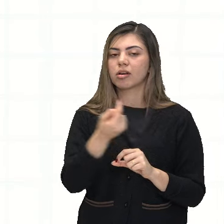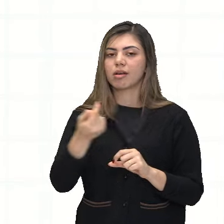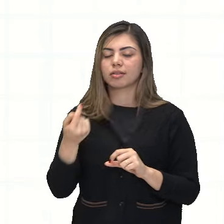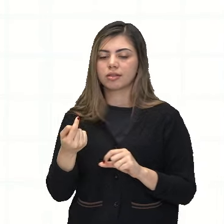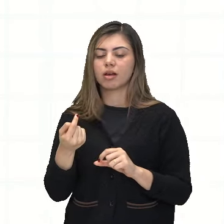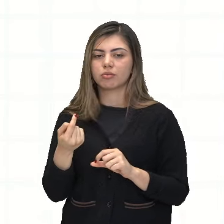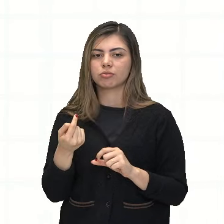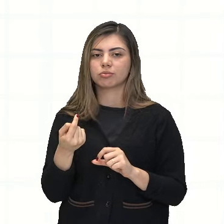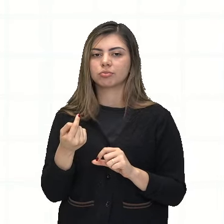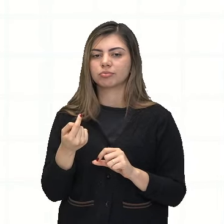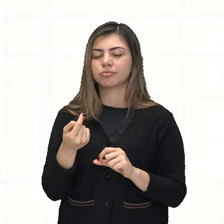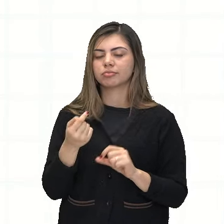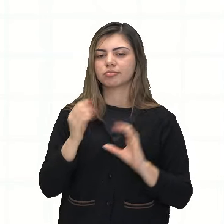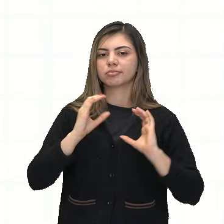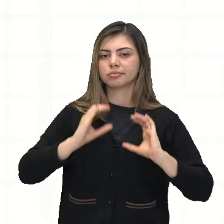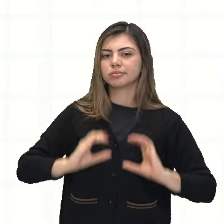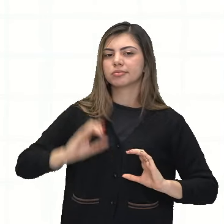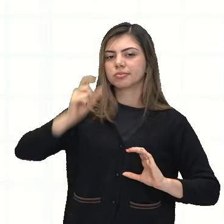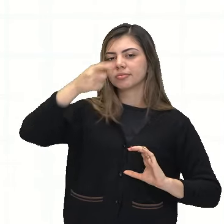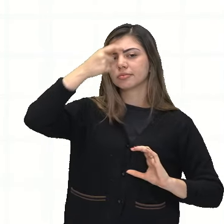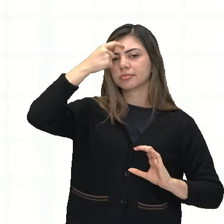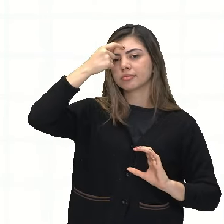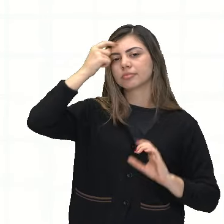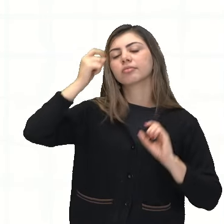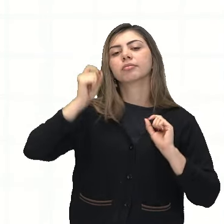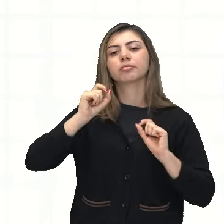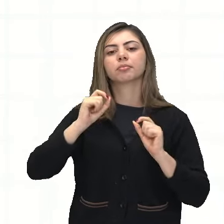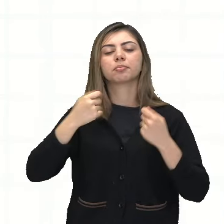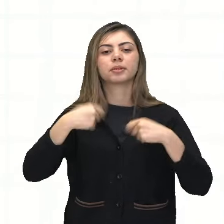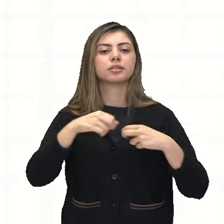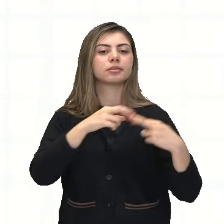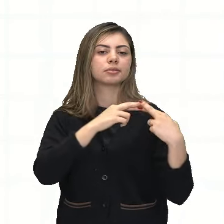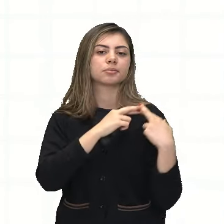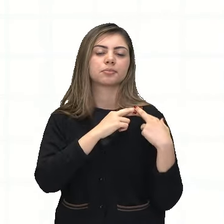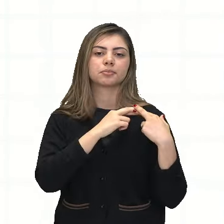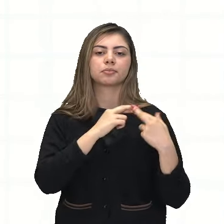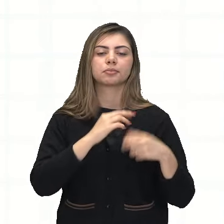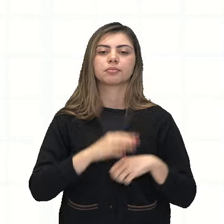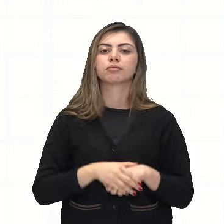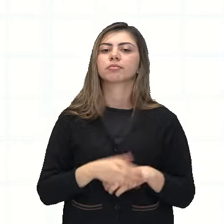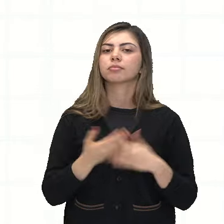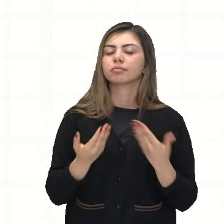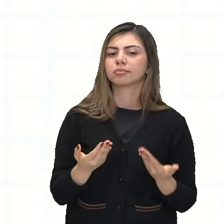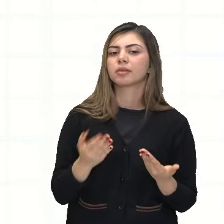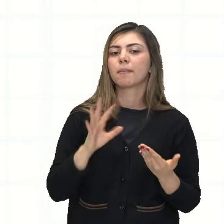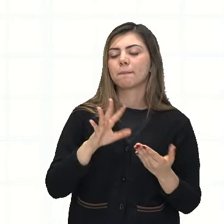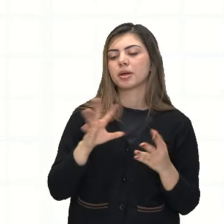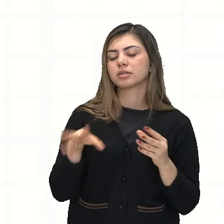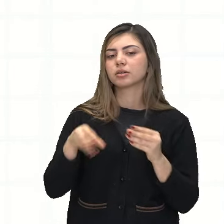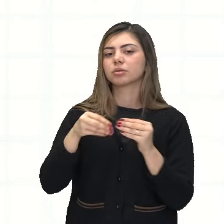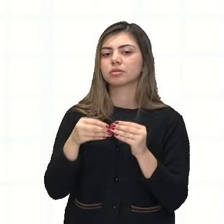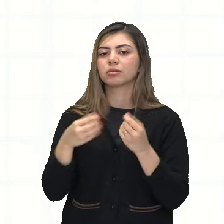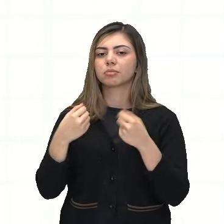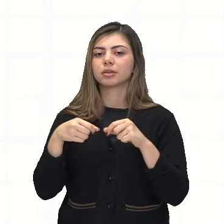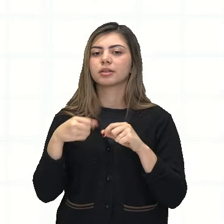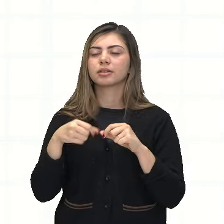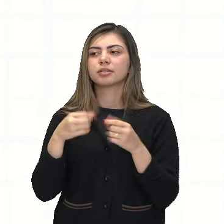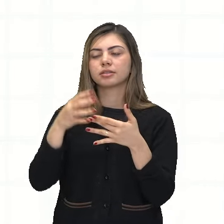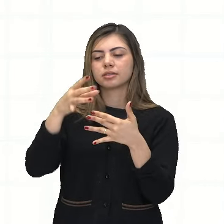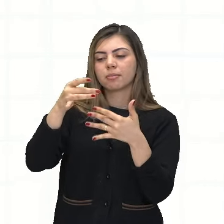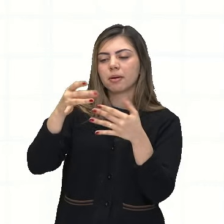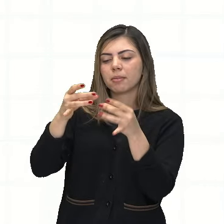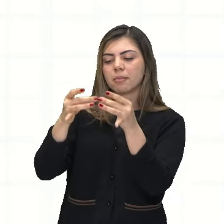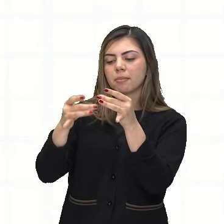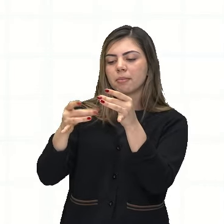eh cidadãos conscientes assumir essas responsabilidades Mas é claro que uma conclusão precisa ser um pouco mais completa